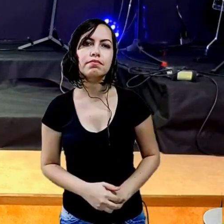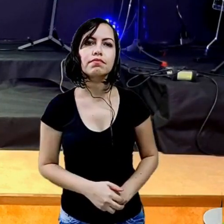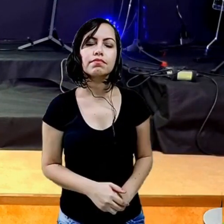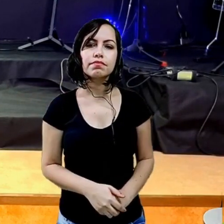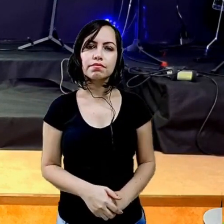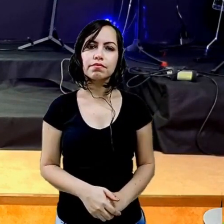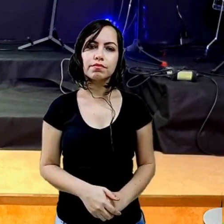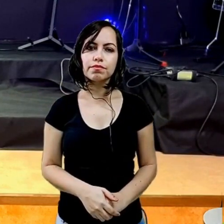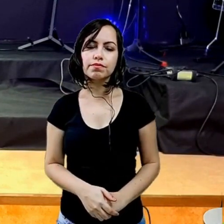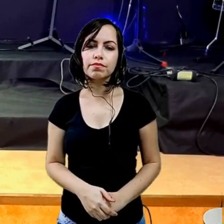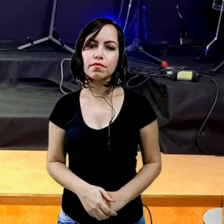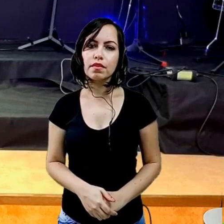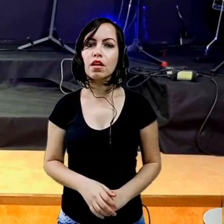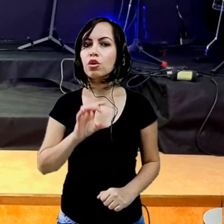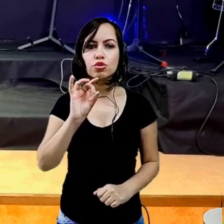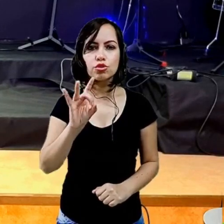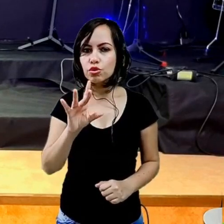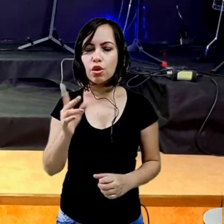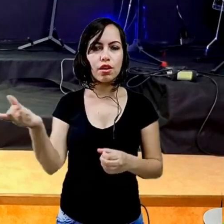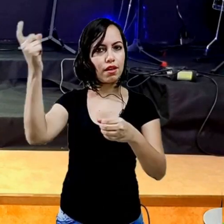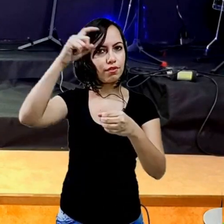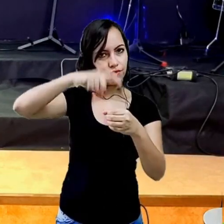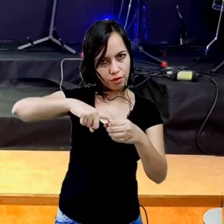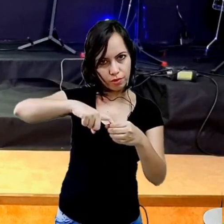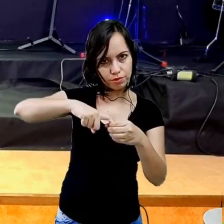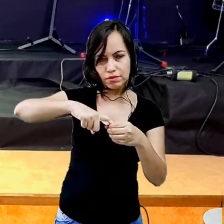somente no seu retorno